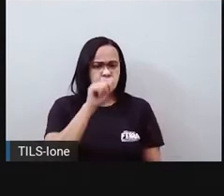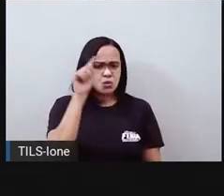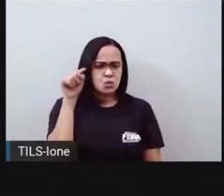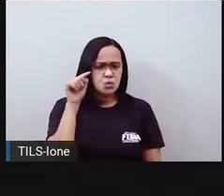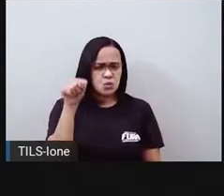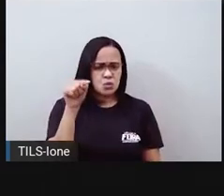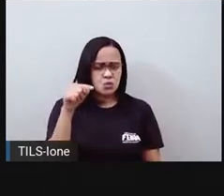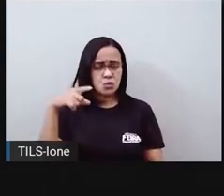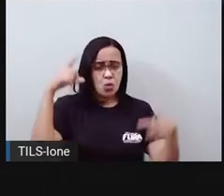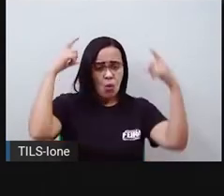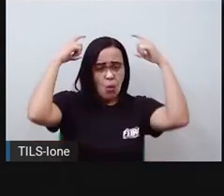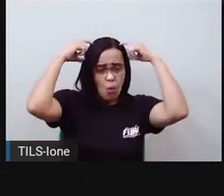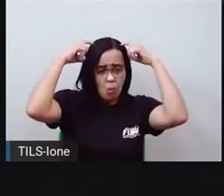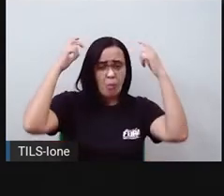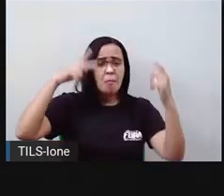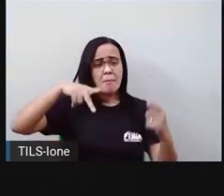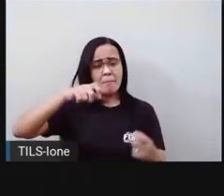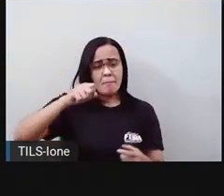panda?